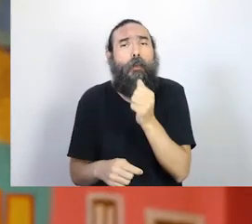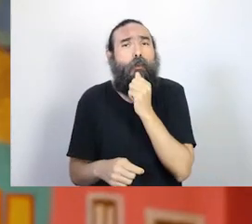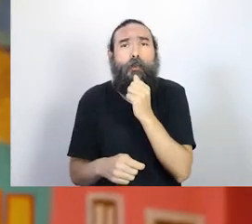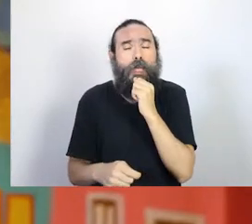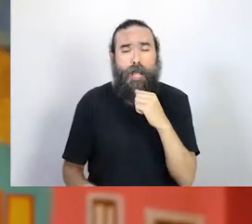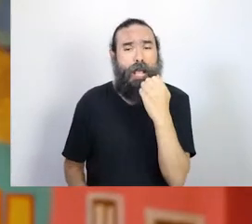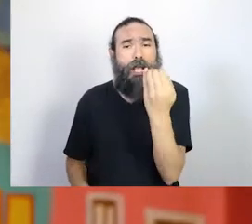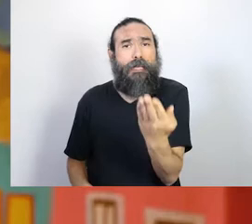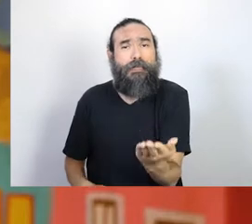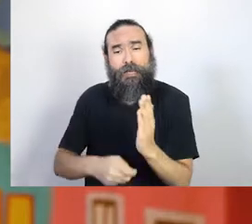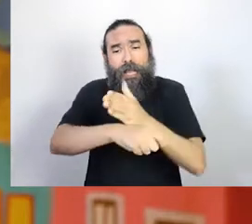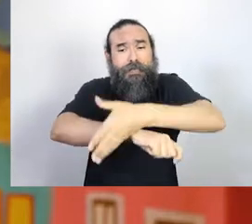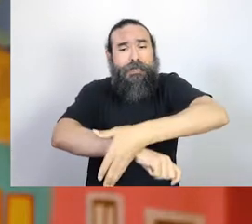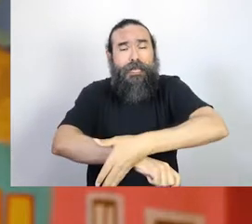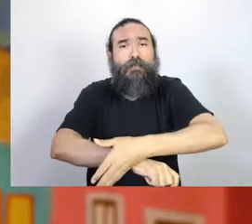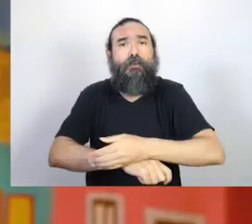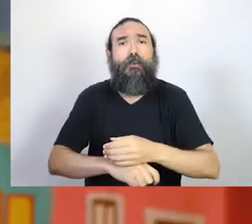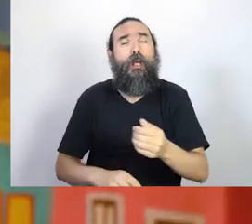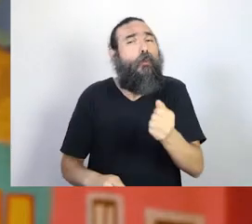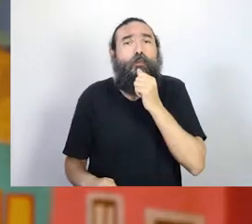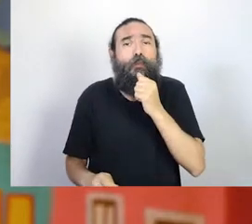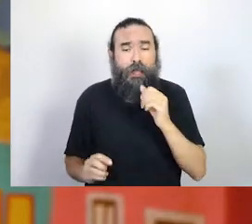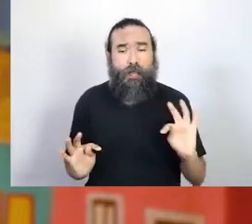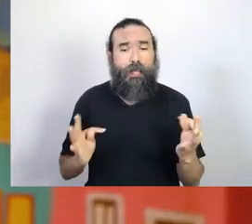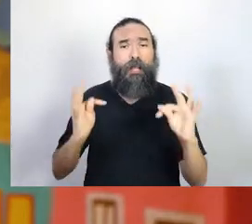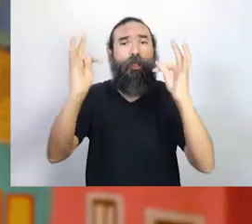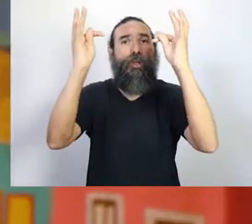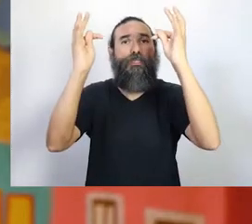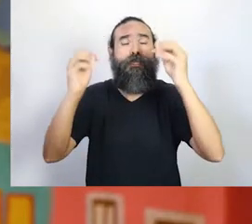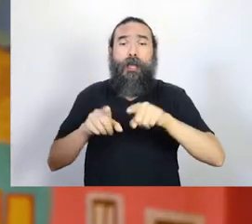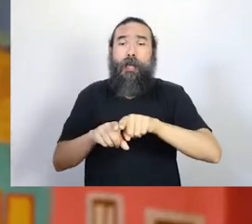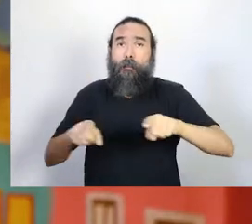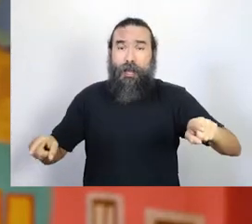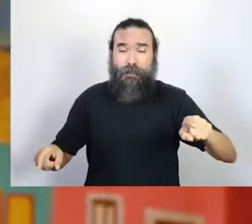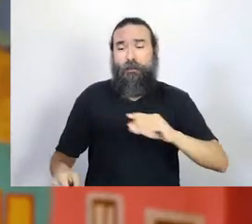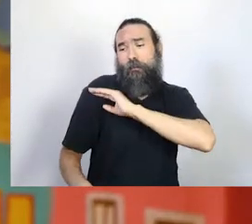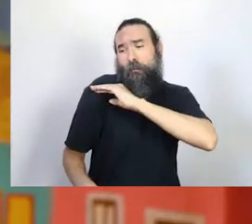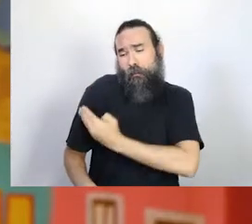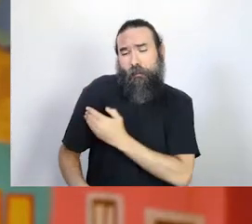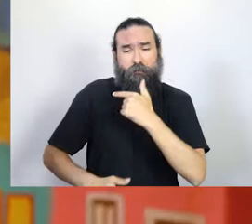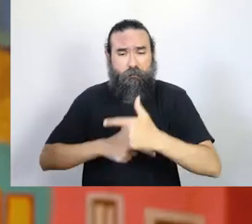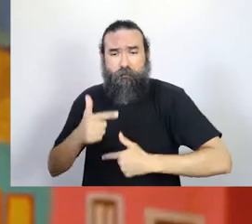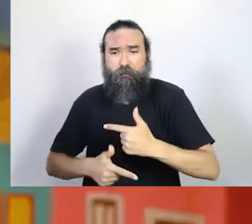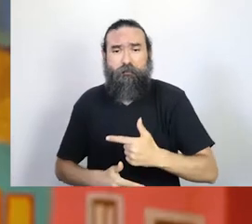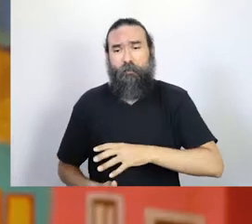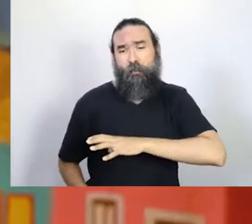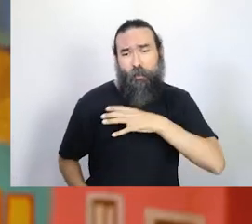a tecnologias, mas com tecnologias sociais desenvolvidas por esses povos que